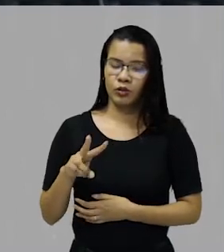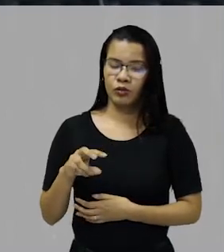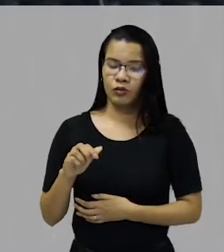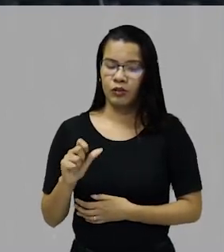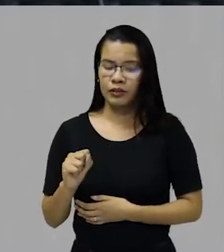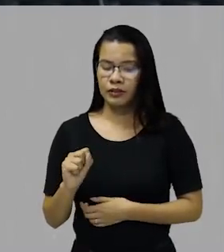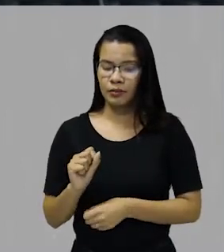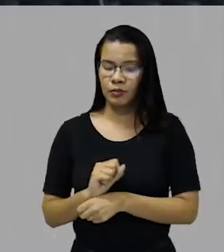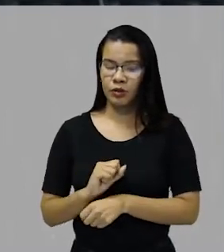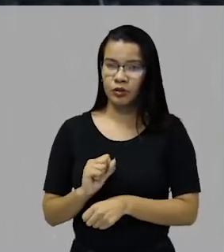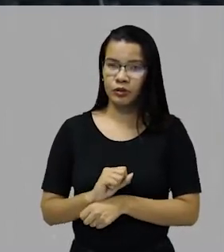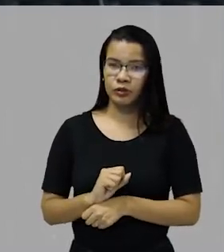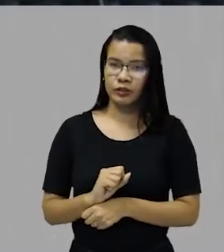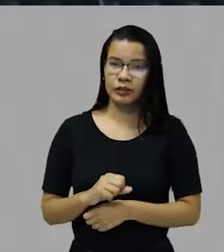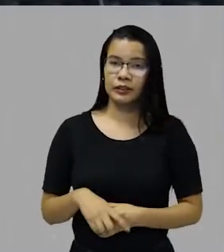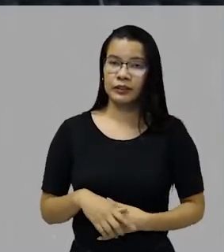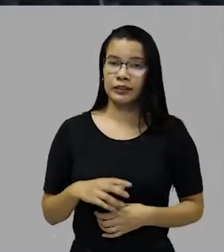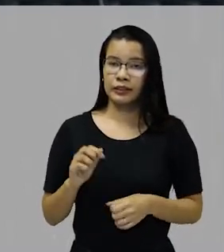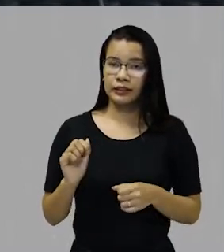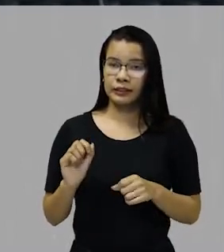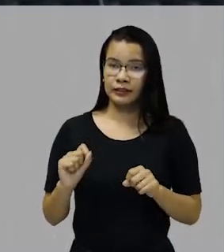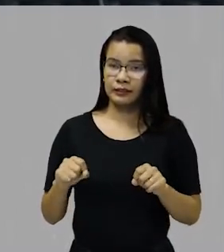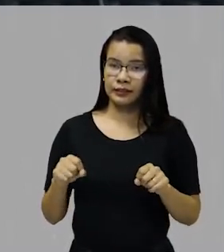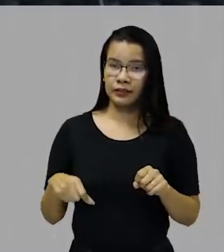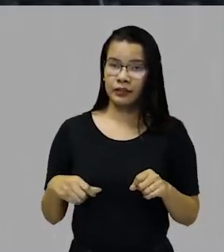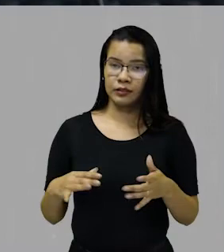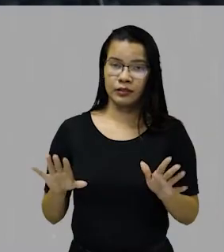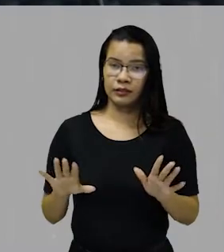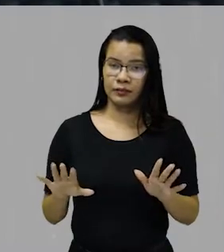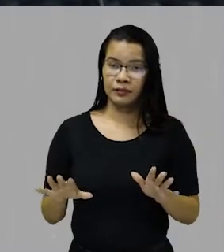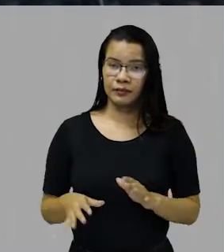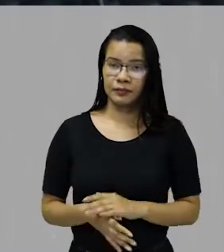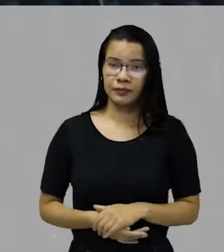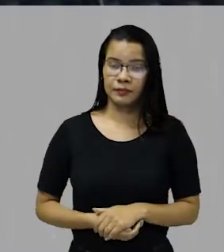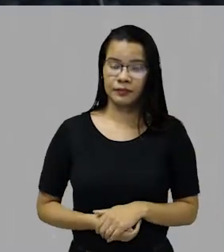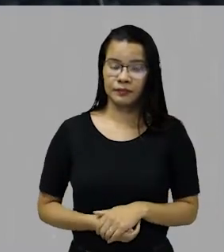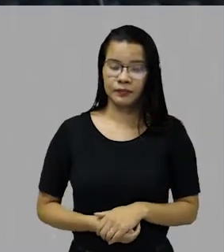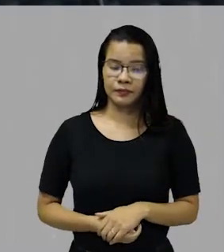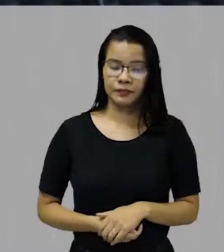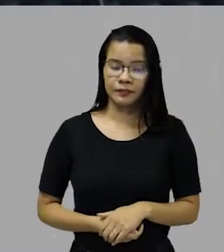novas moto e carro, como é o caso do exemplo anterior, tá certo?